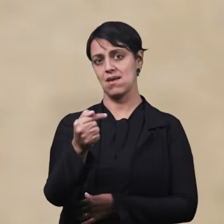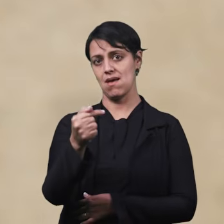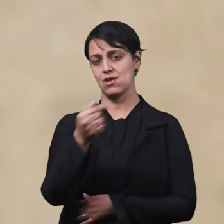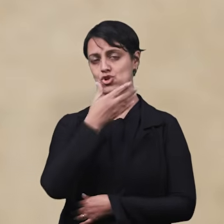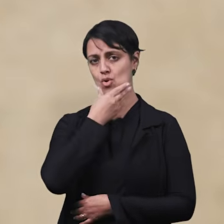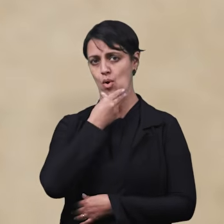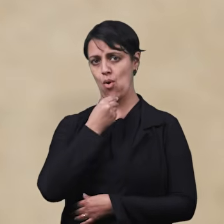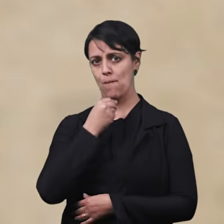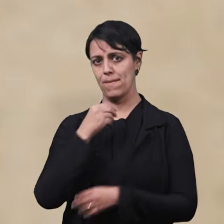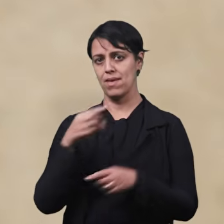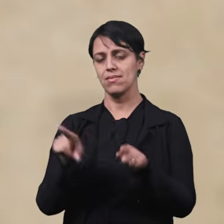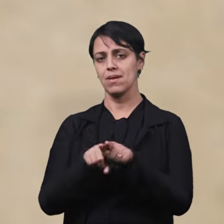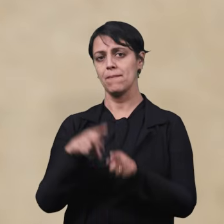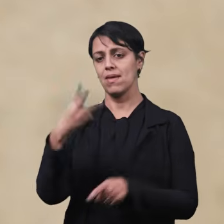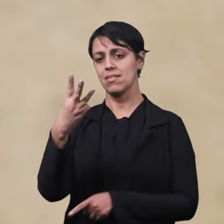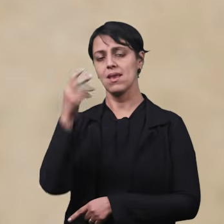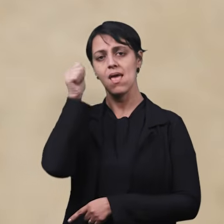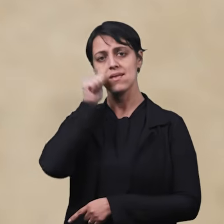filhas, ele tinha uma família